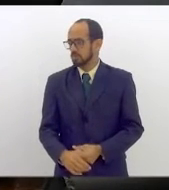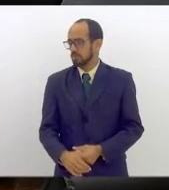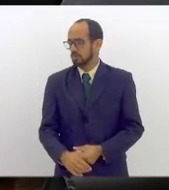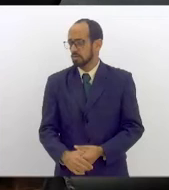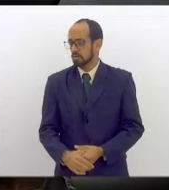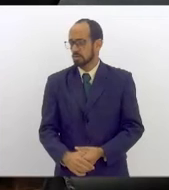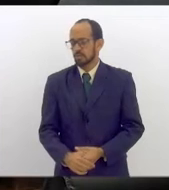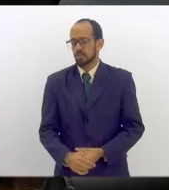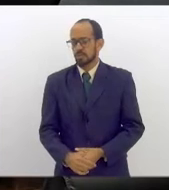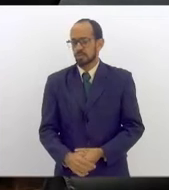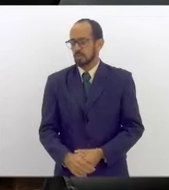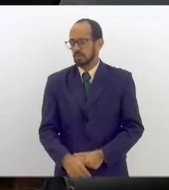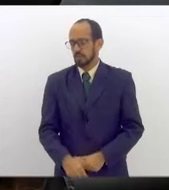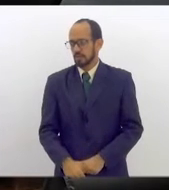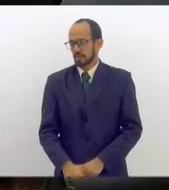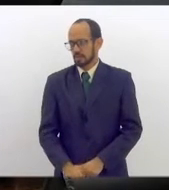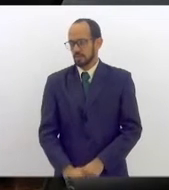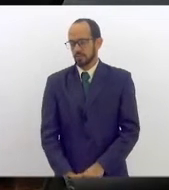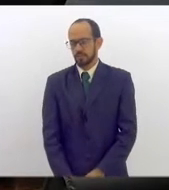Liberon.